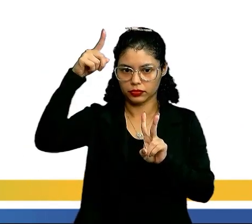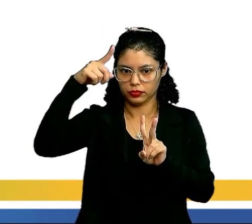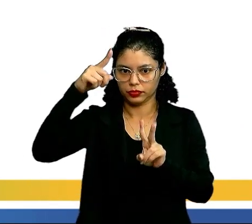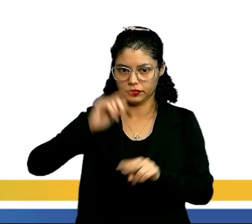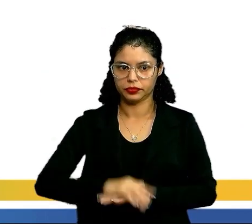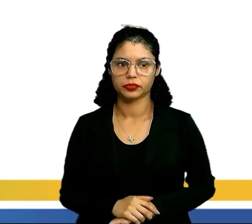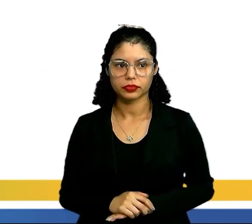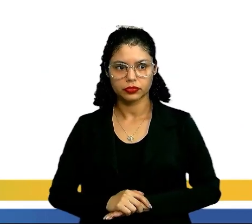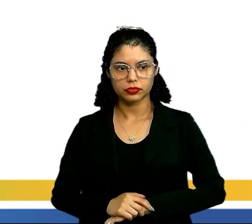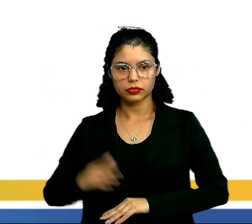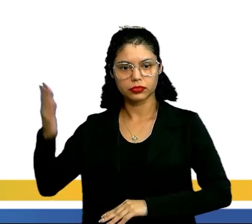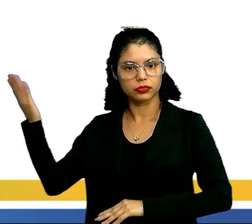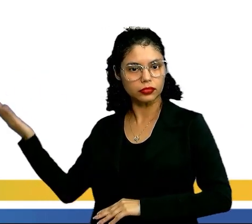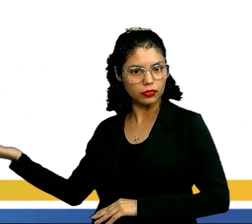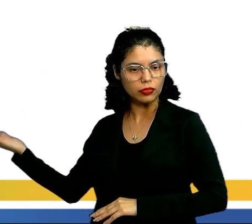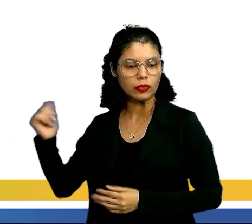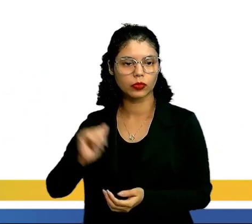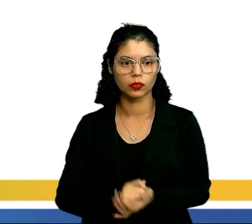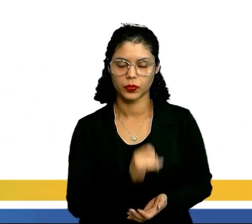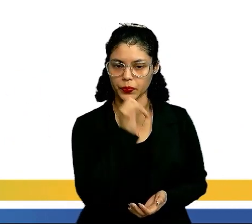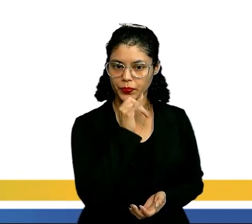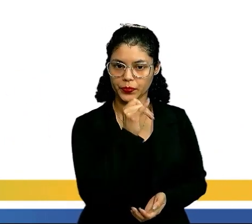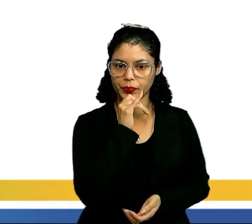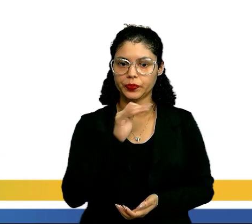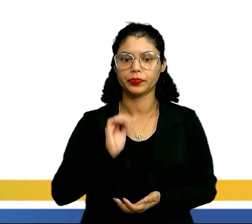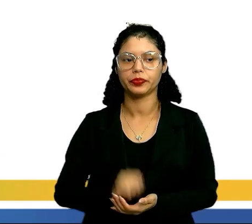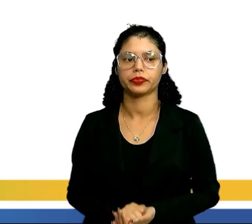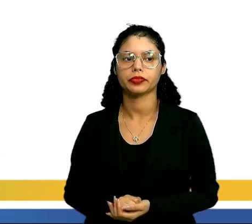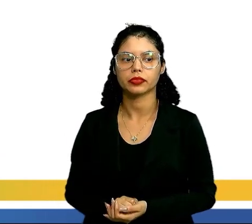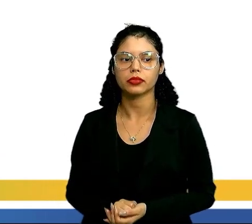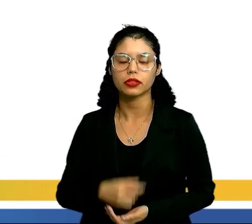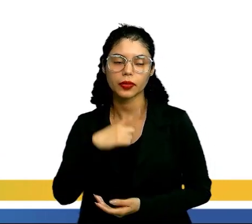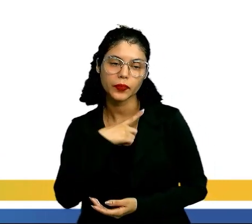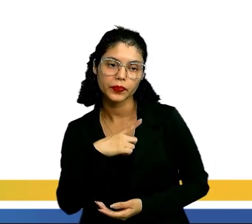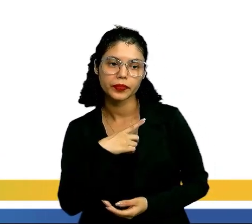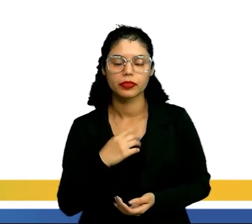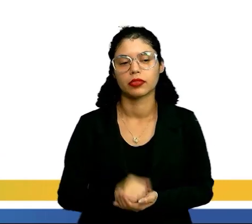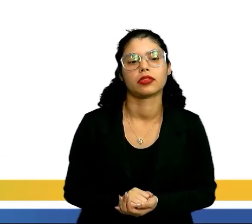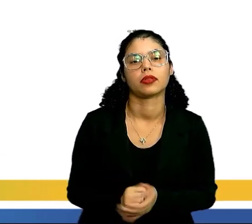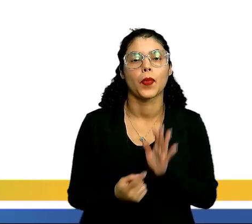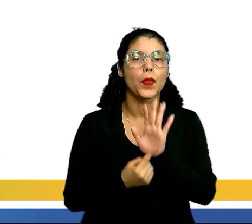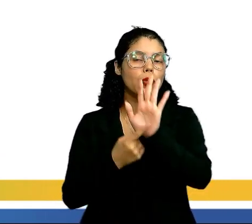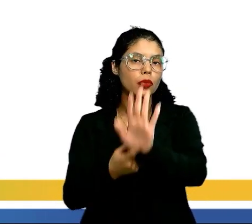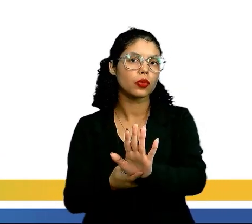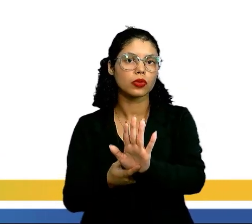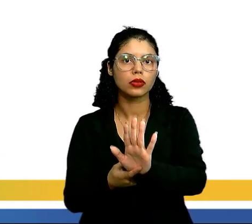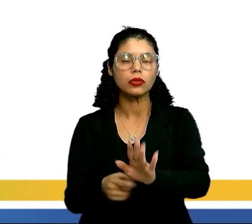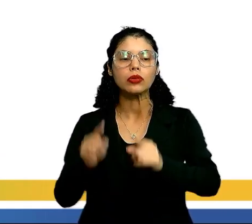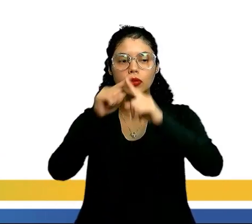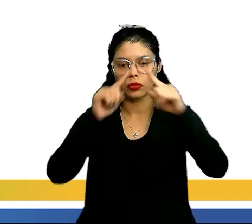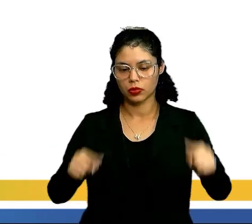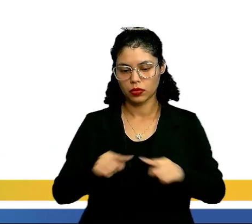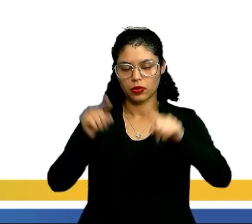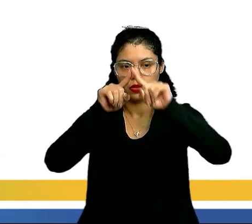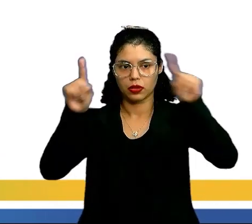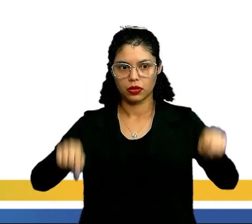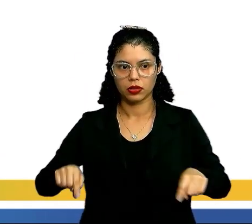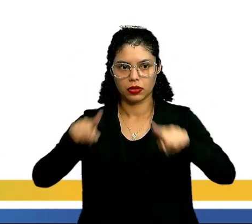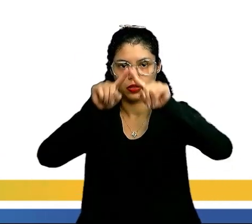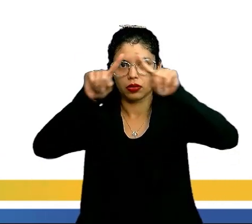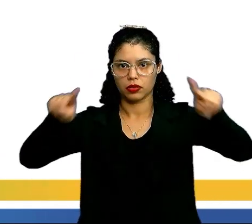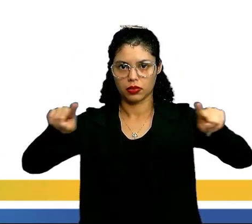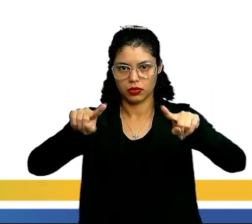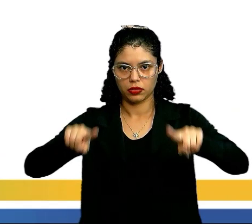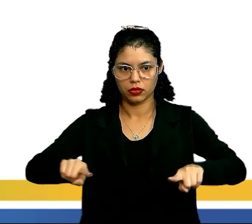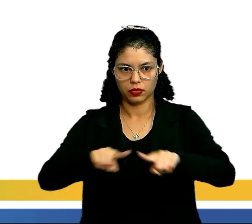possuem volume. Então podemos observar aí que ela está sendo mostrada o triângulo, o quadrado,